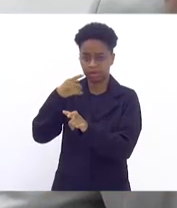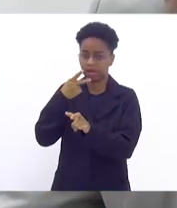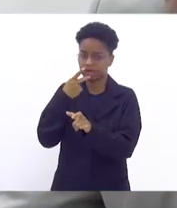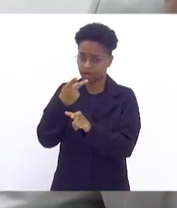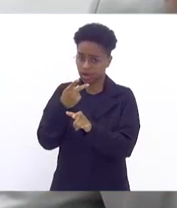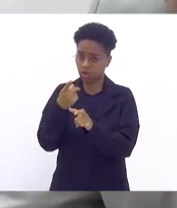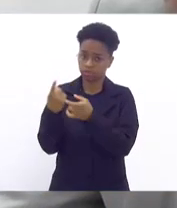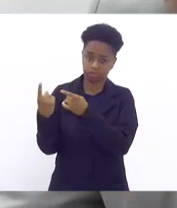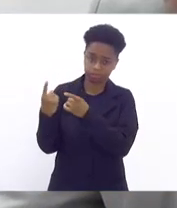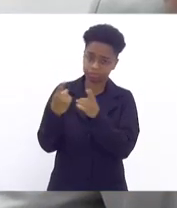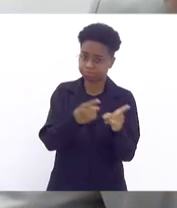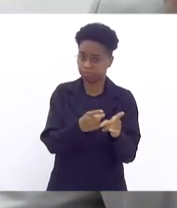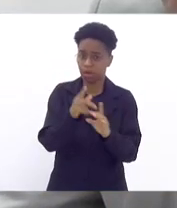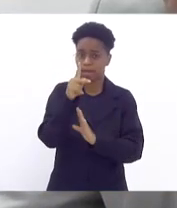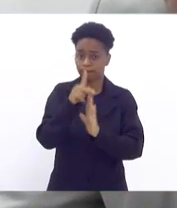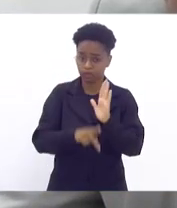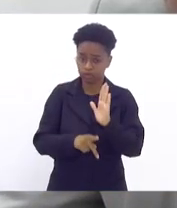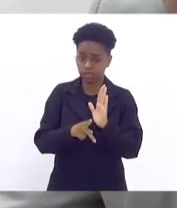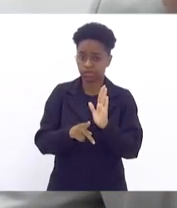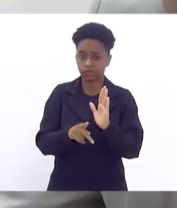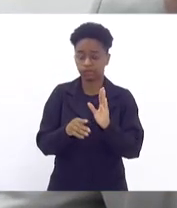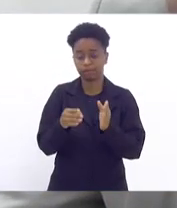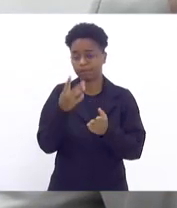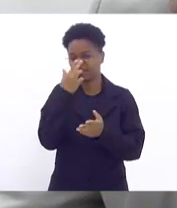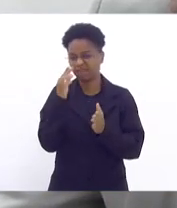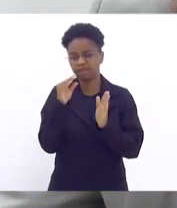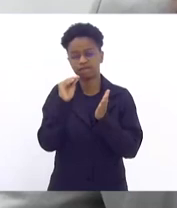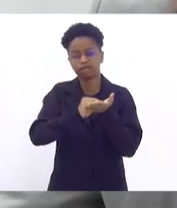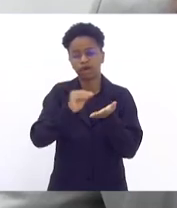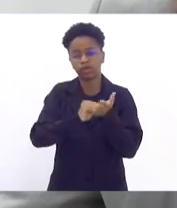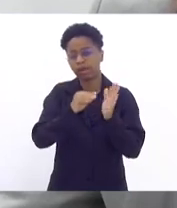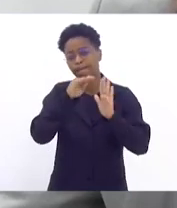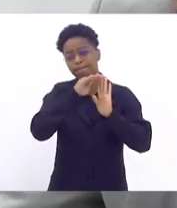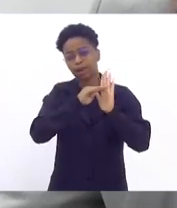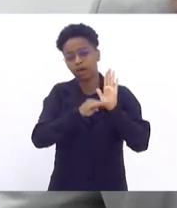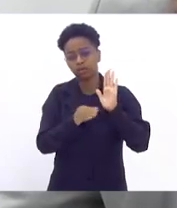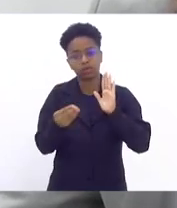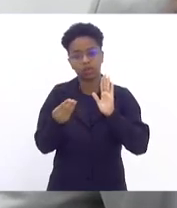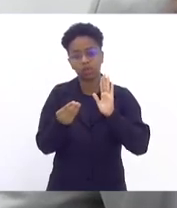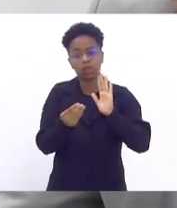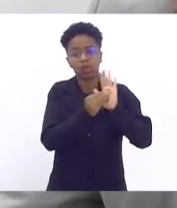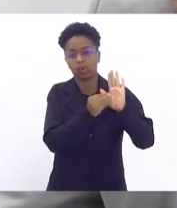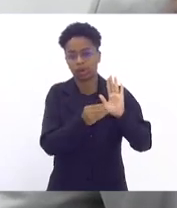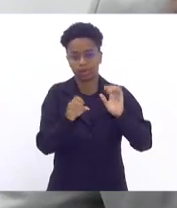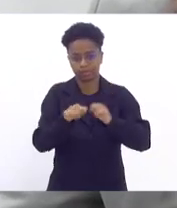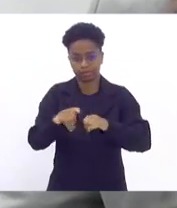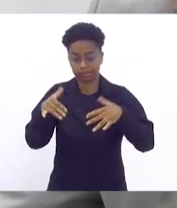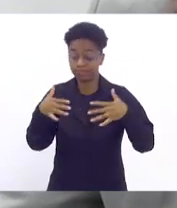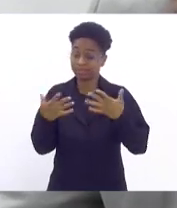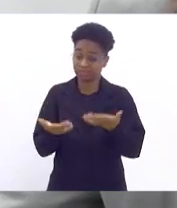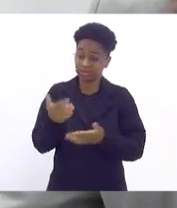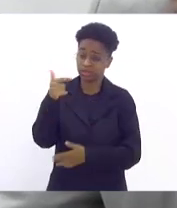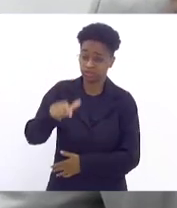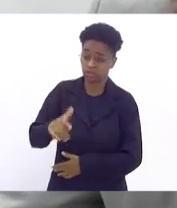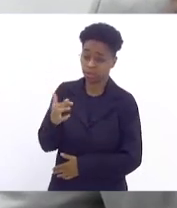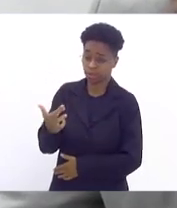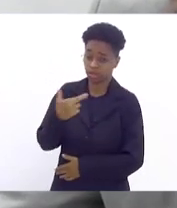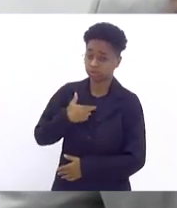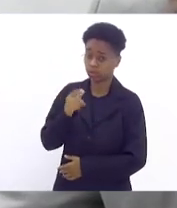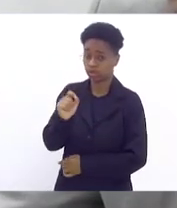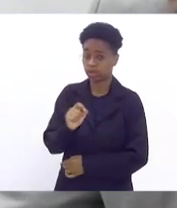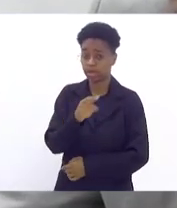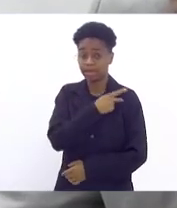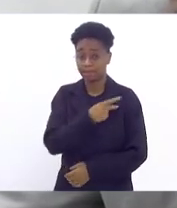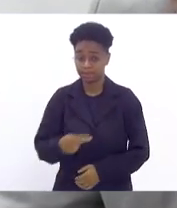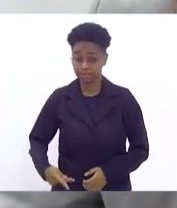crítica dos projetos irem a pauta E aí de fato mais uma vez recebi como resposta que a presidência